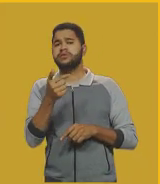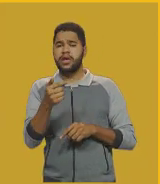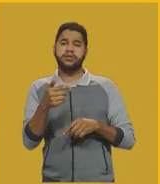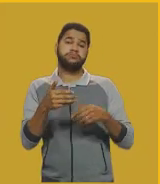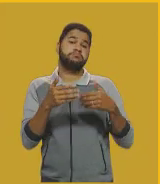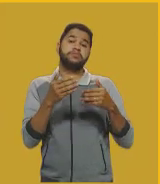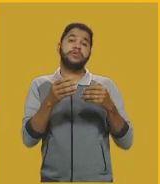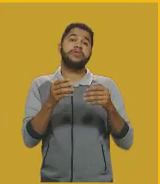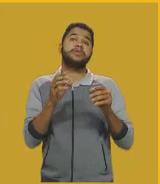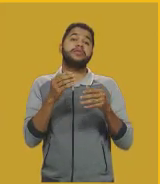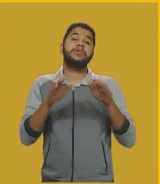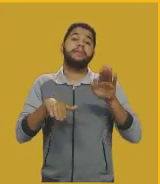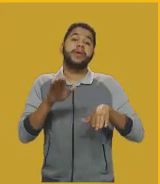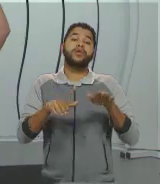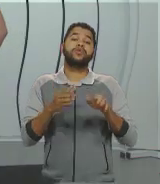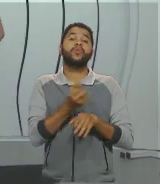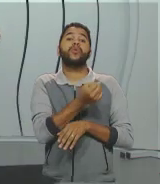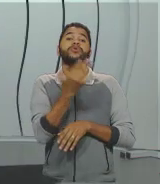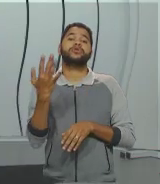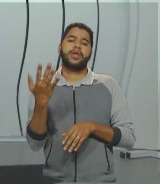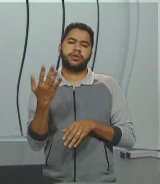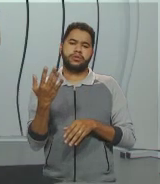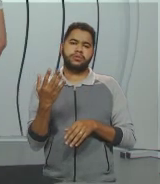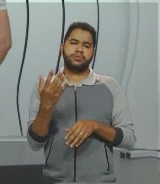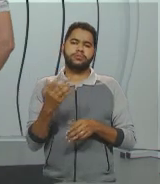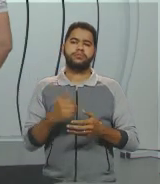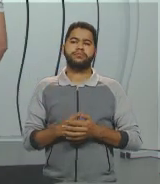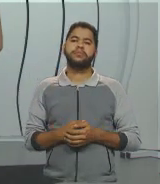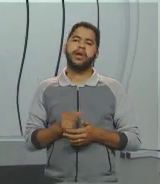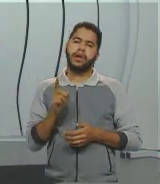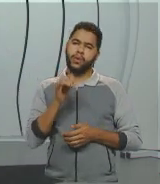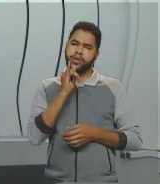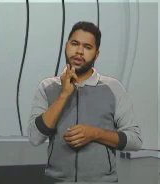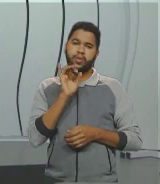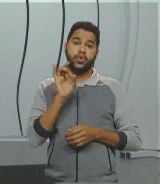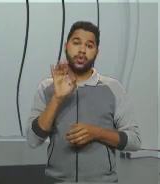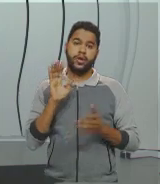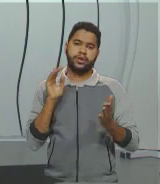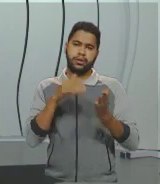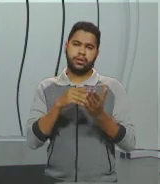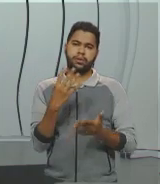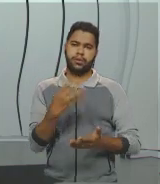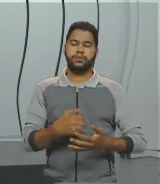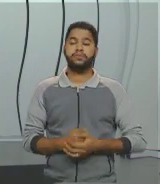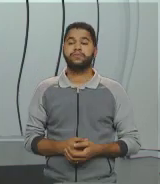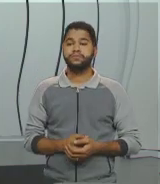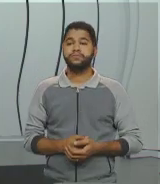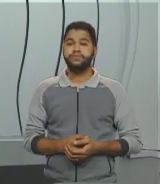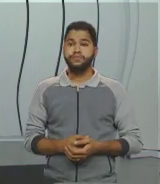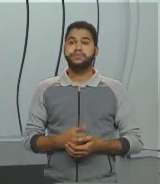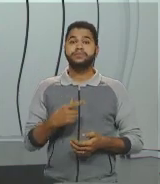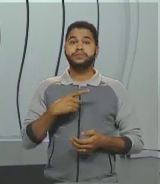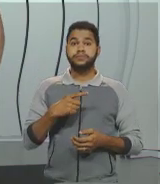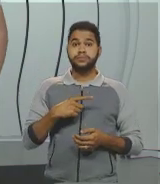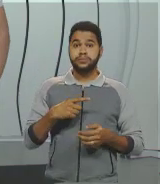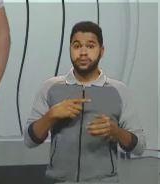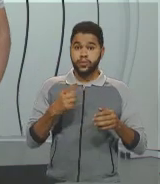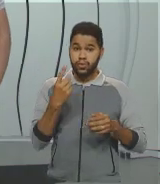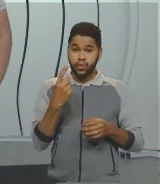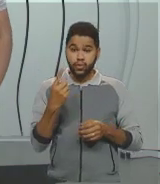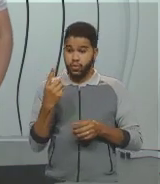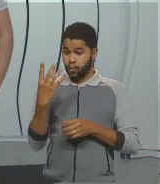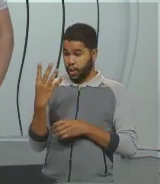vai. Bom, transformando então esse circuito de 4 resistores em um circuito de apenas